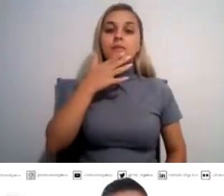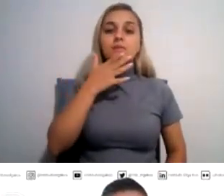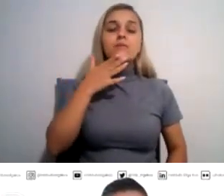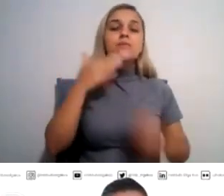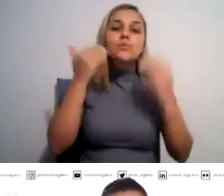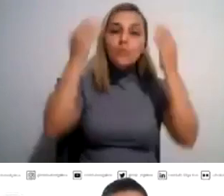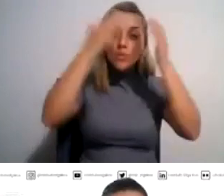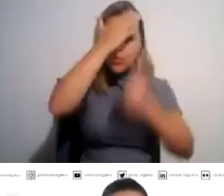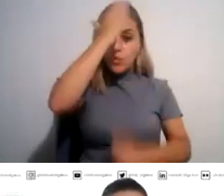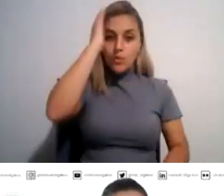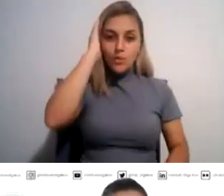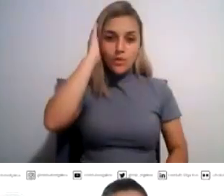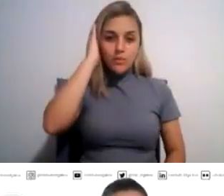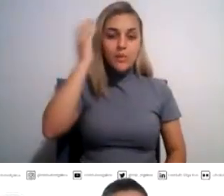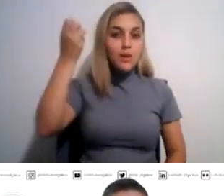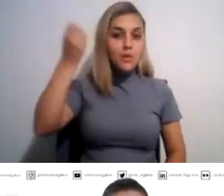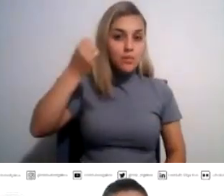pretos, bem lisos,